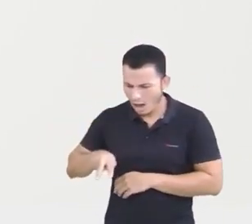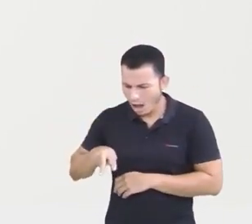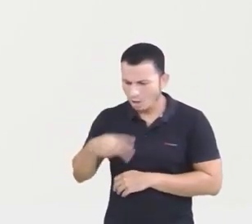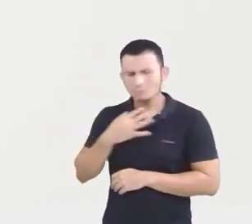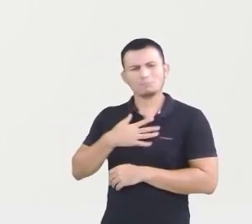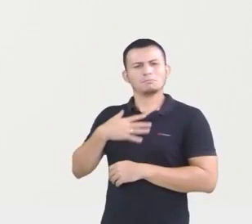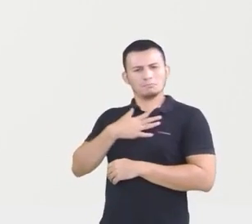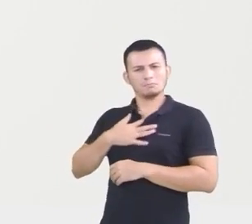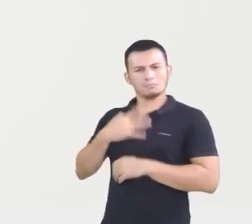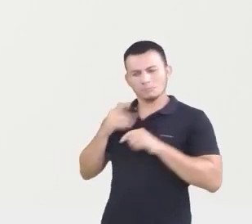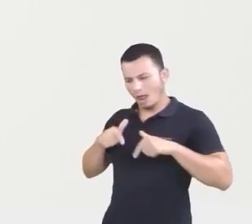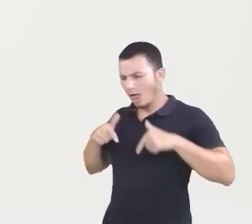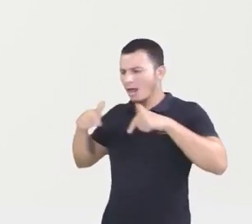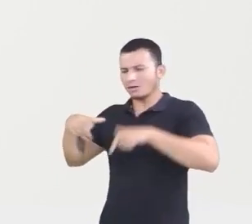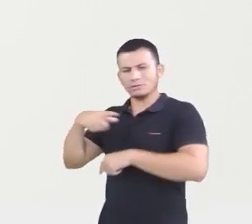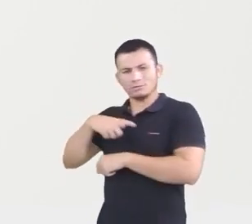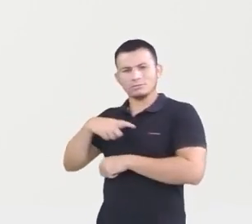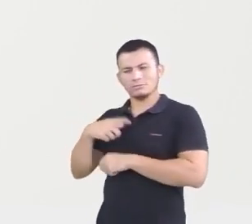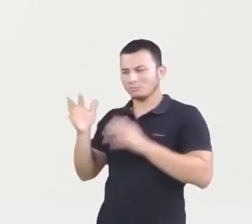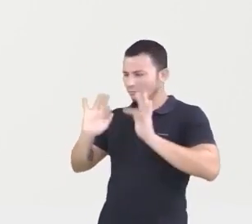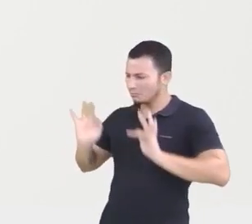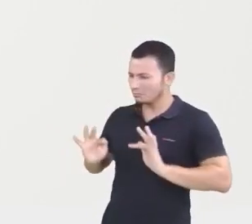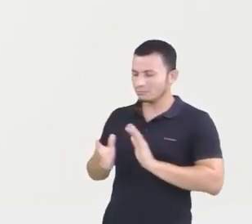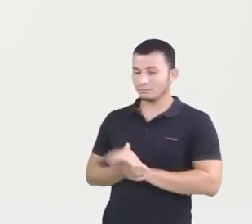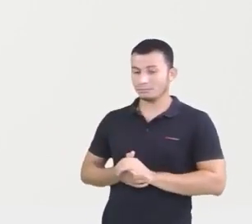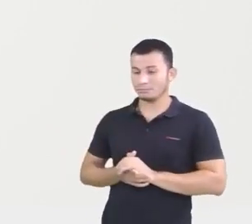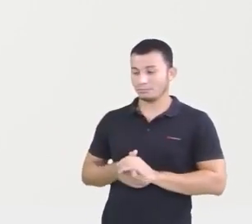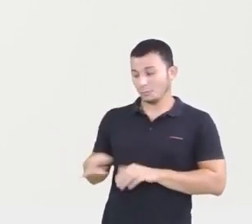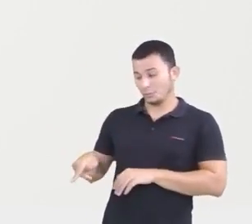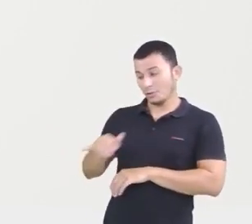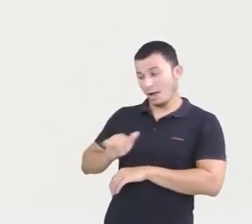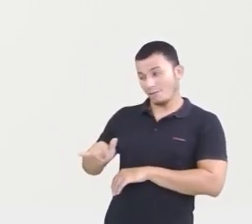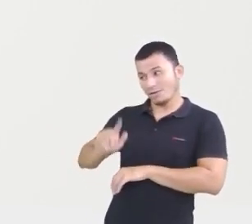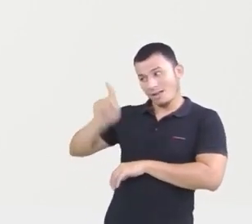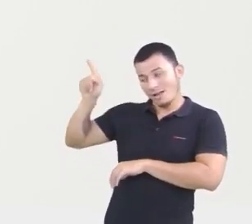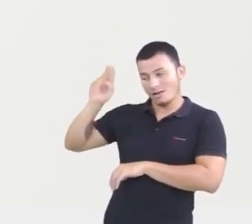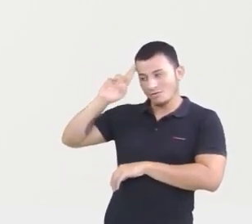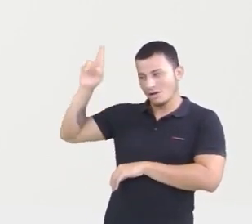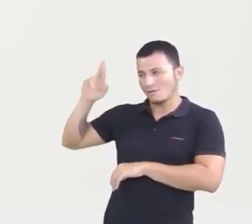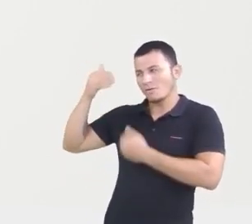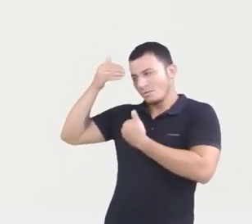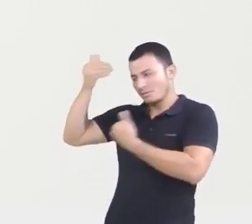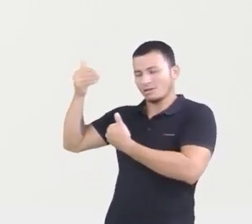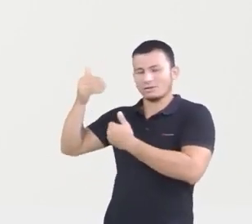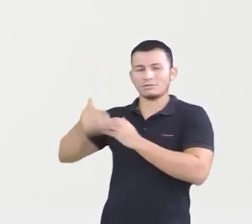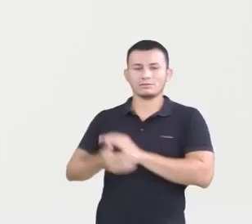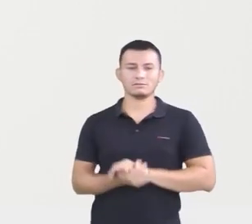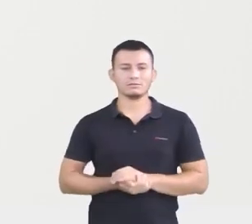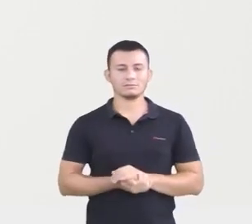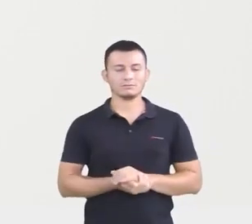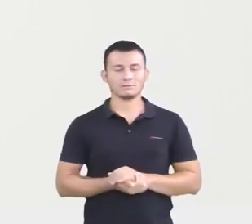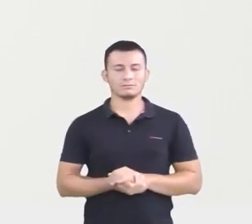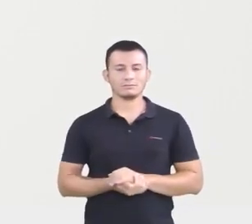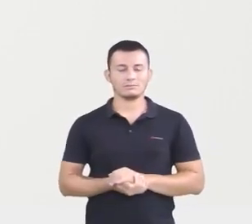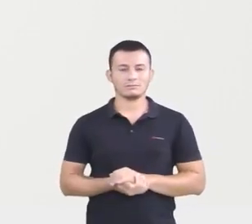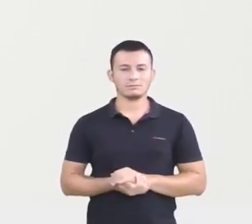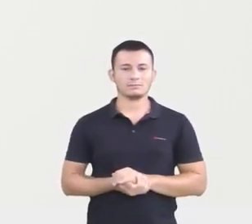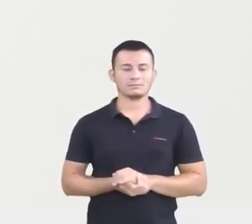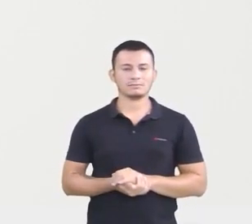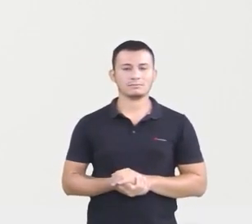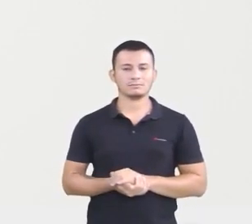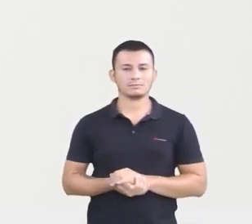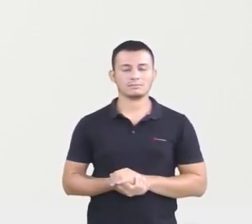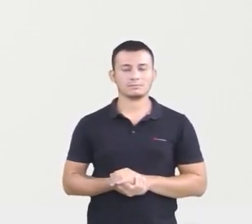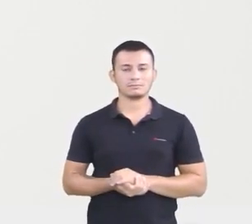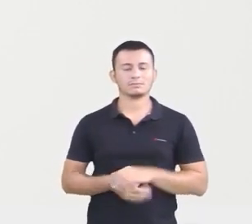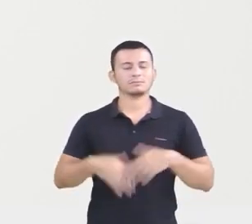com aquela atitude e disse: Diz ao teu amo que lhe agradeço muito. Então a gente pode observar